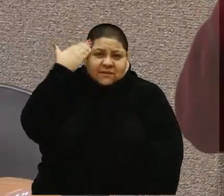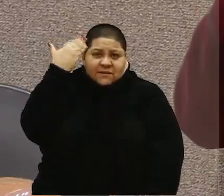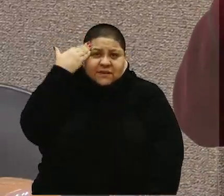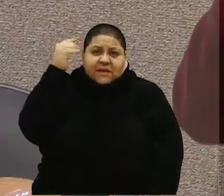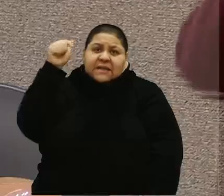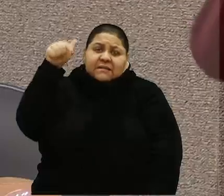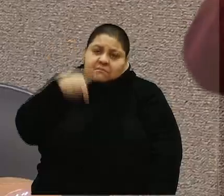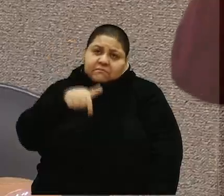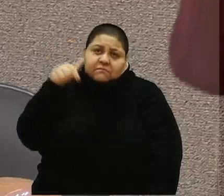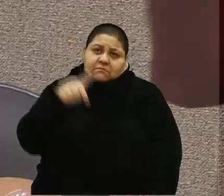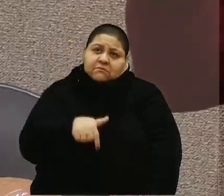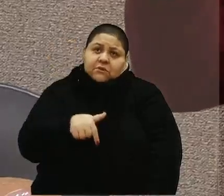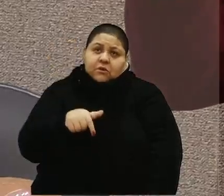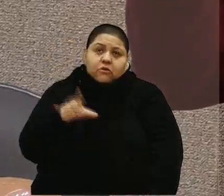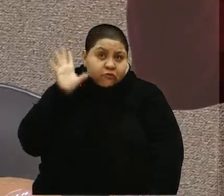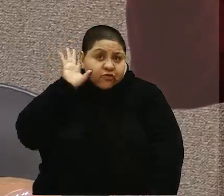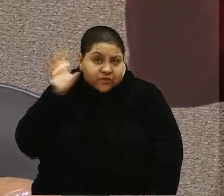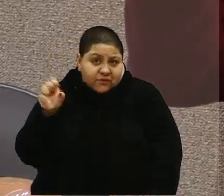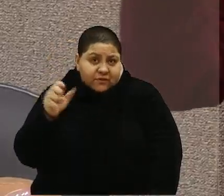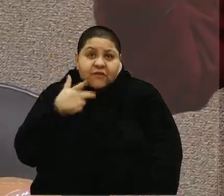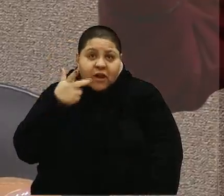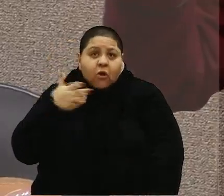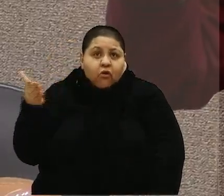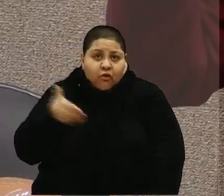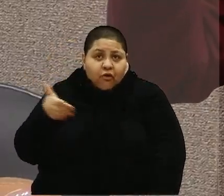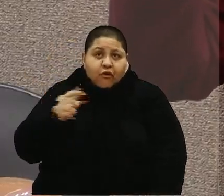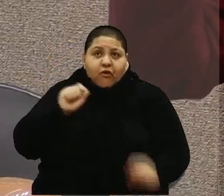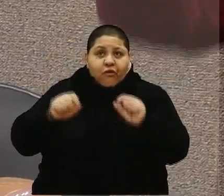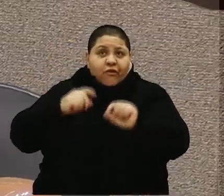está aqui. Vocês ouviram o que a gente falou aqui?